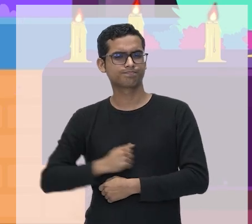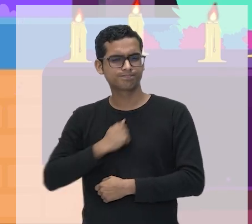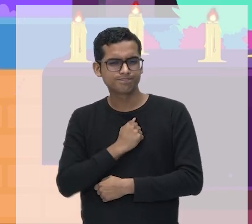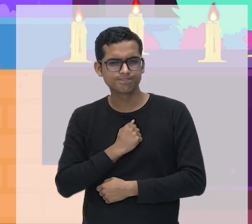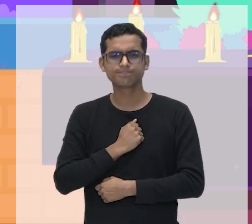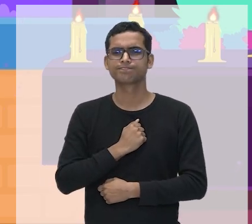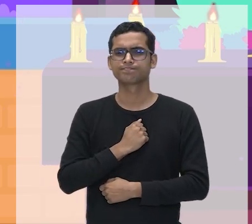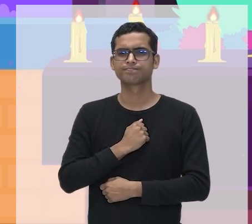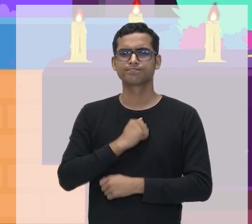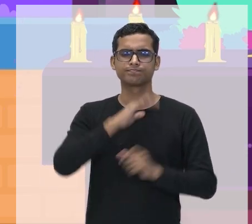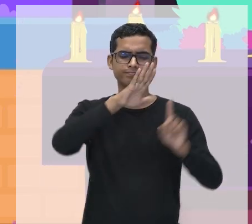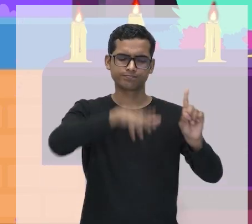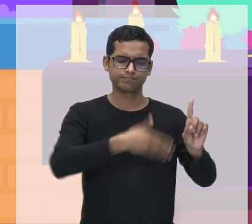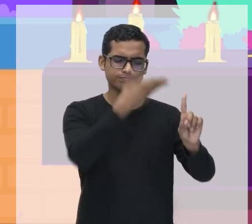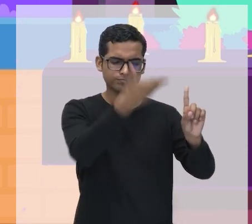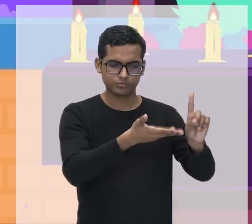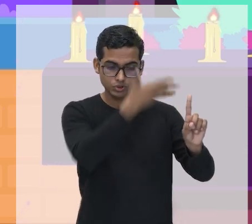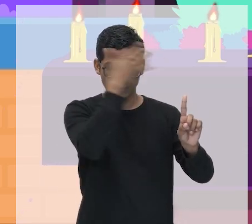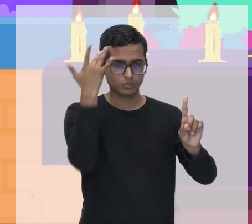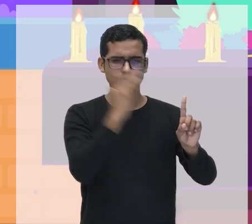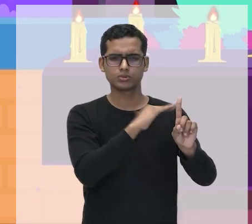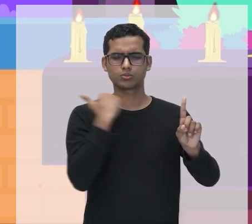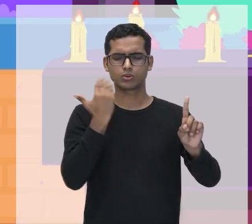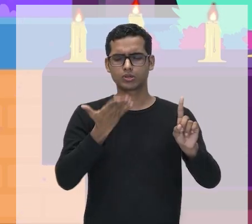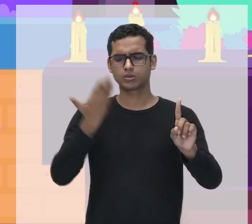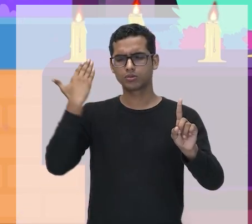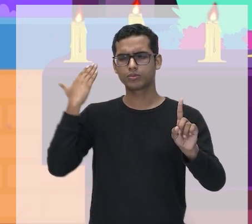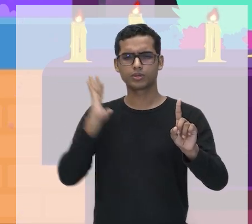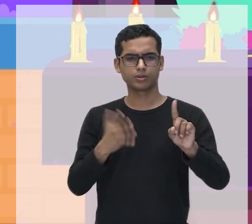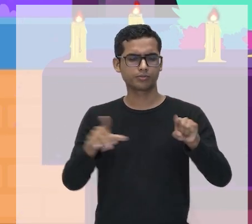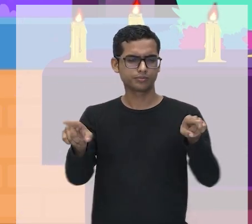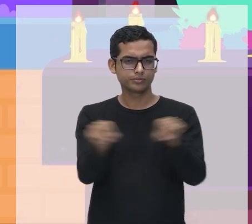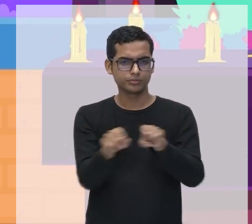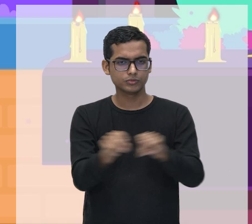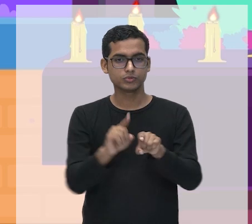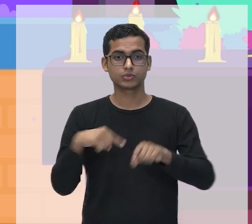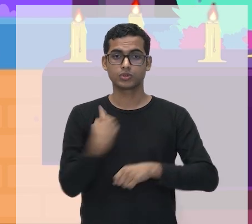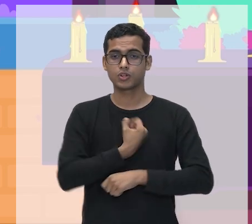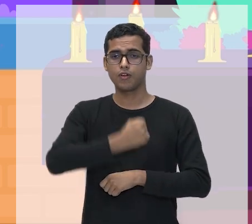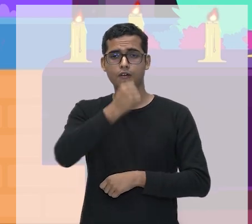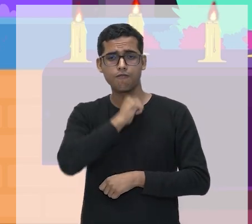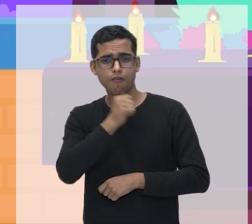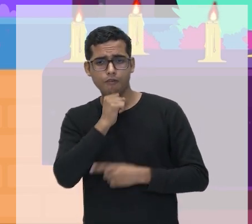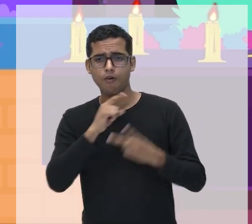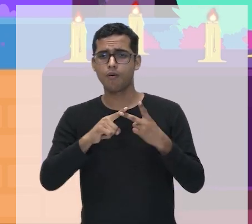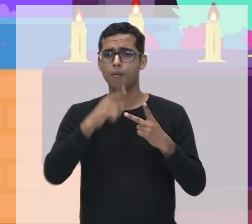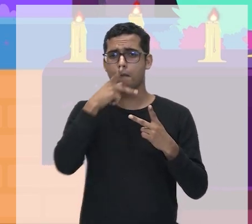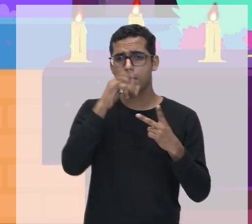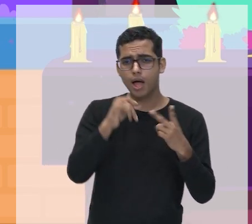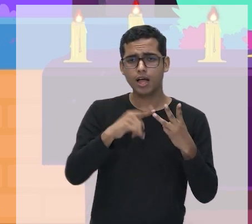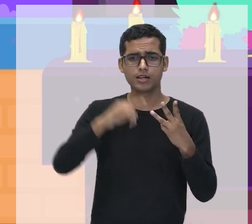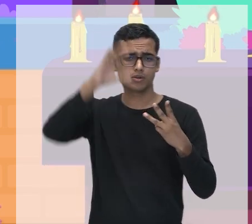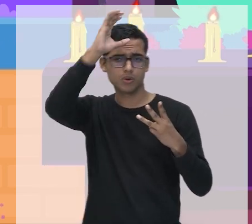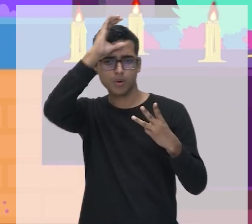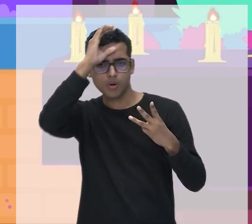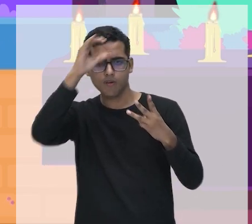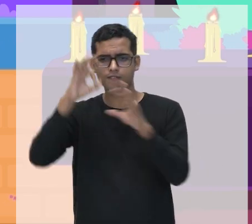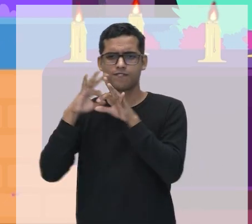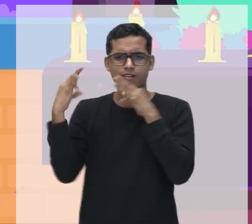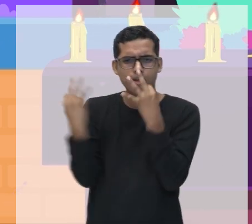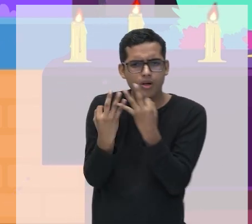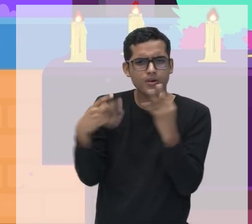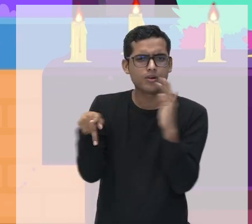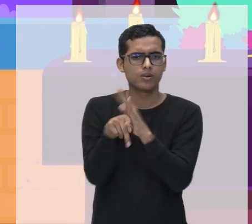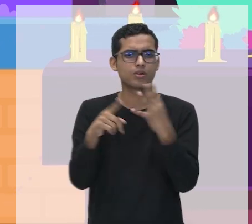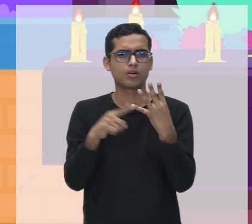homenagem a nossos entes queridos falecidos. Nossos avós, nossos pais, nossos tios, parentes e